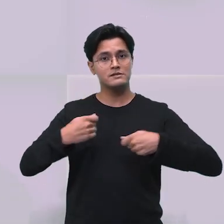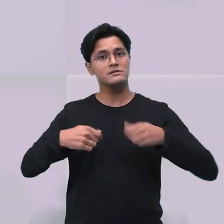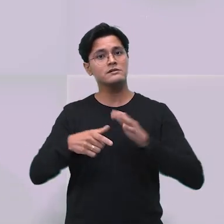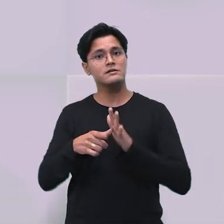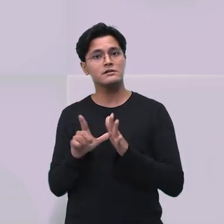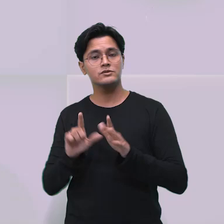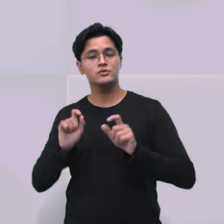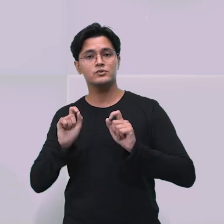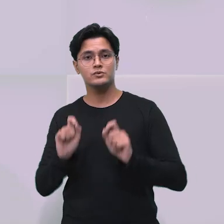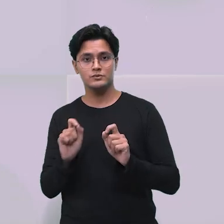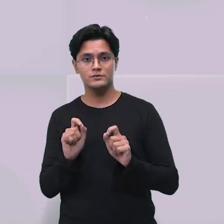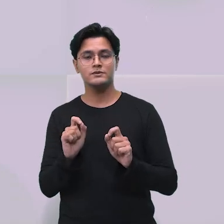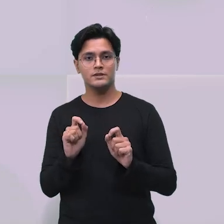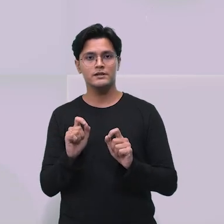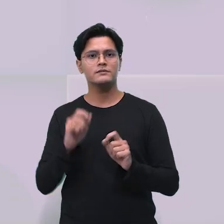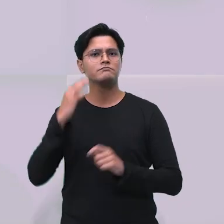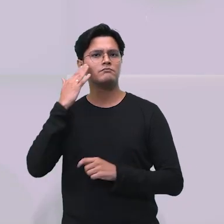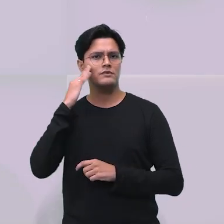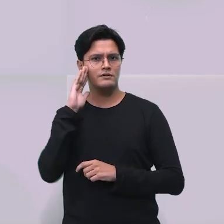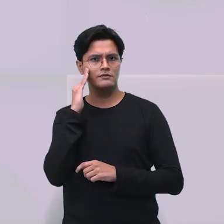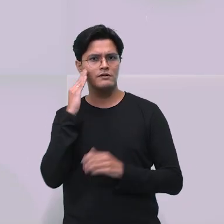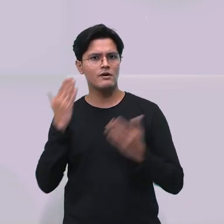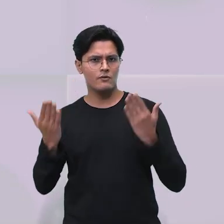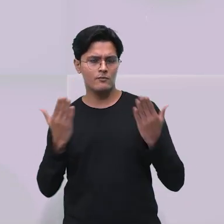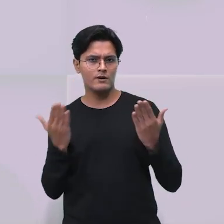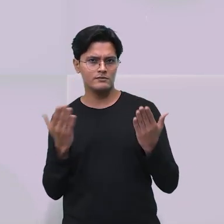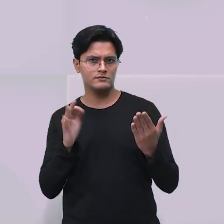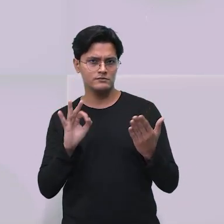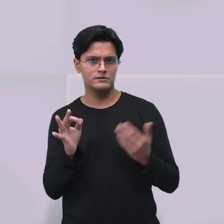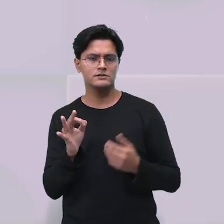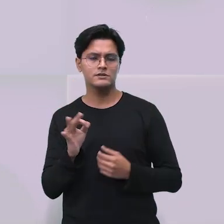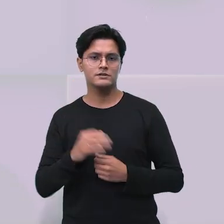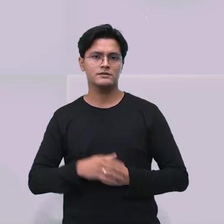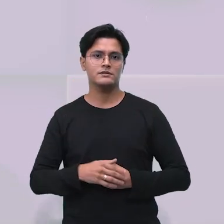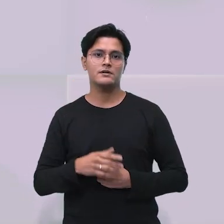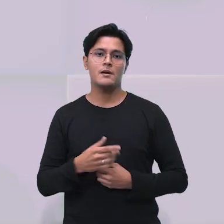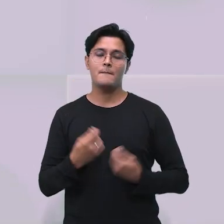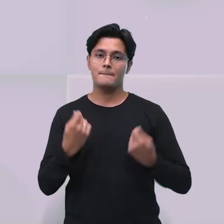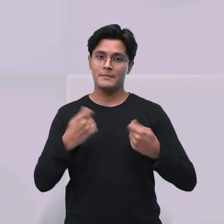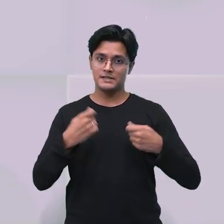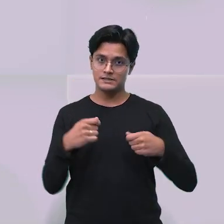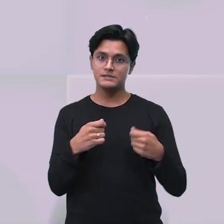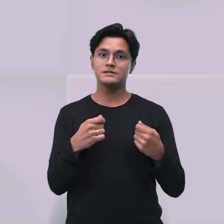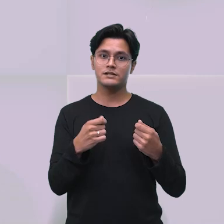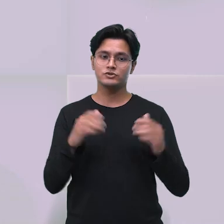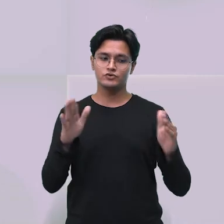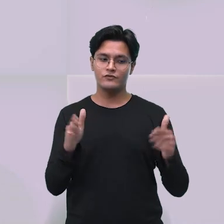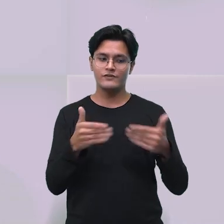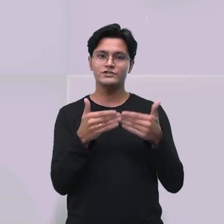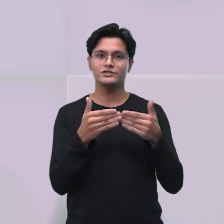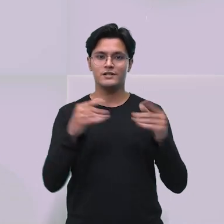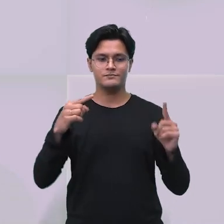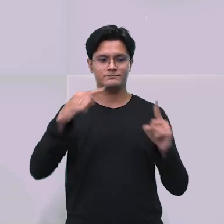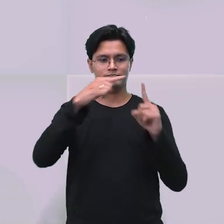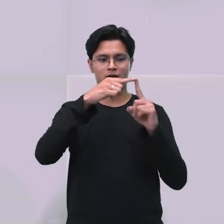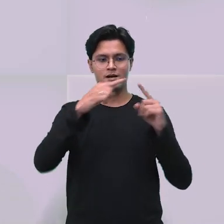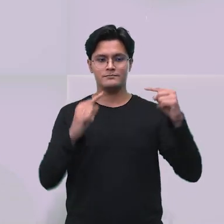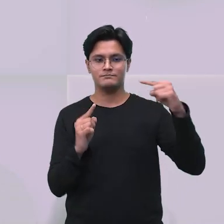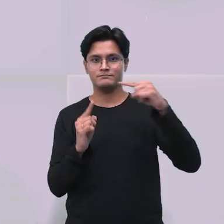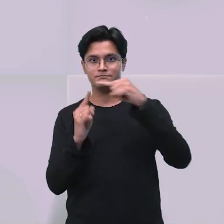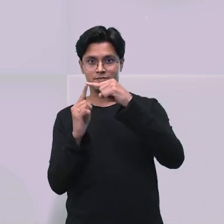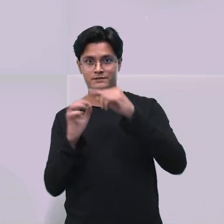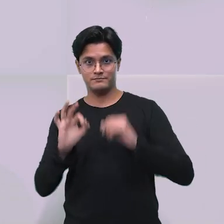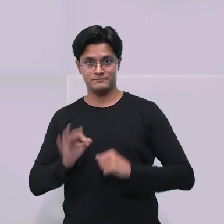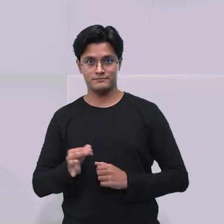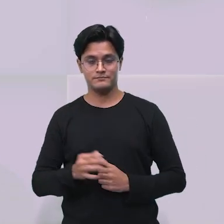olhar para essa analogia, vamos dizer assim. As 4 pontas precisam estar fechadas, tá? E nós sabemos que